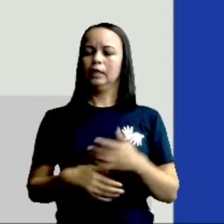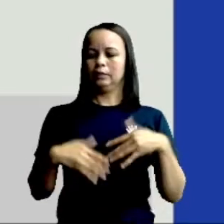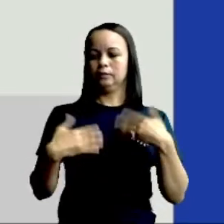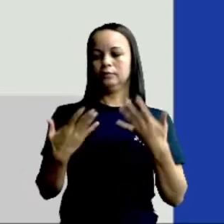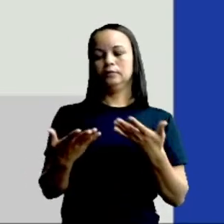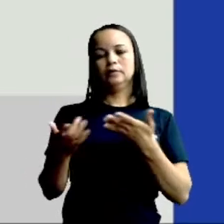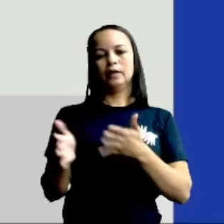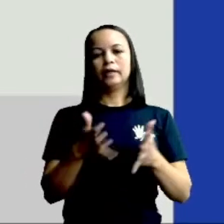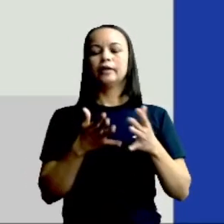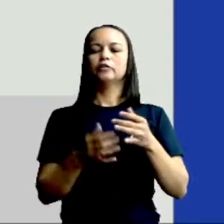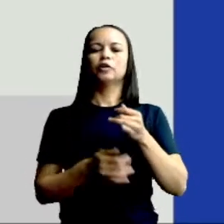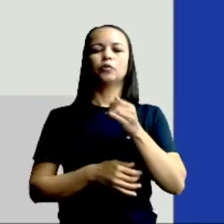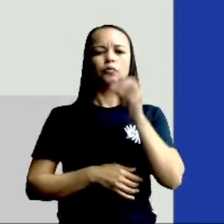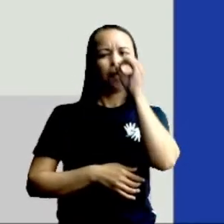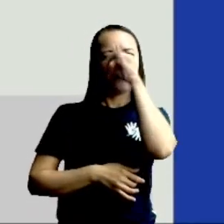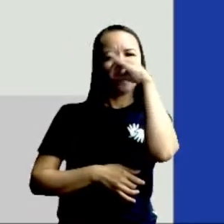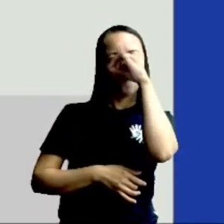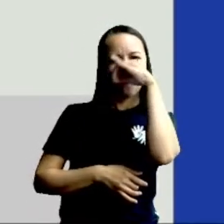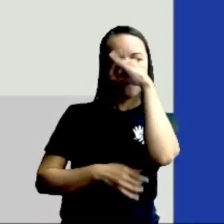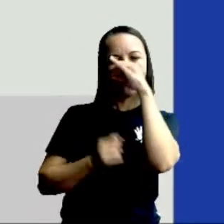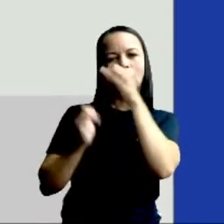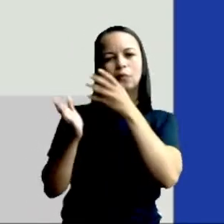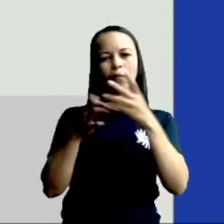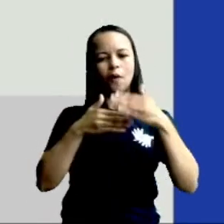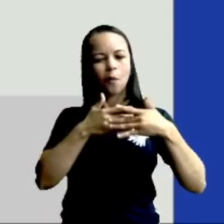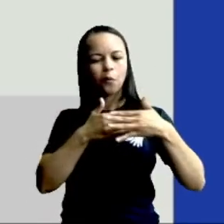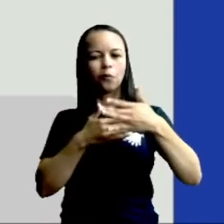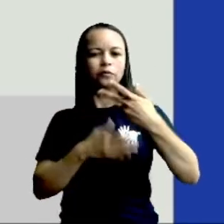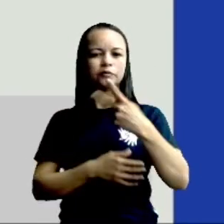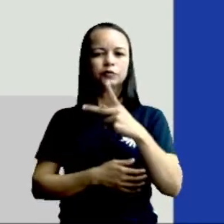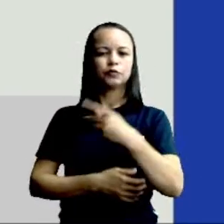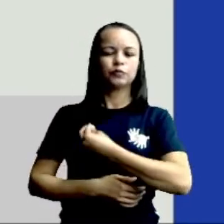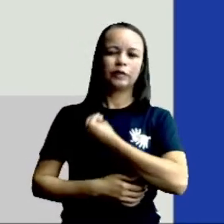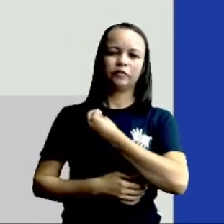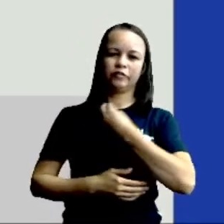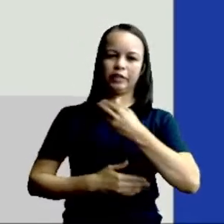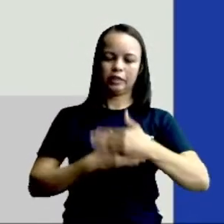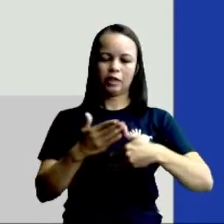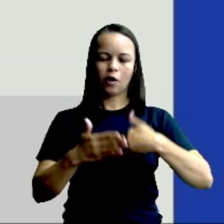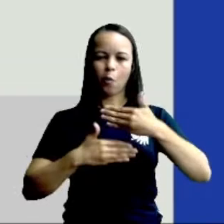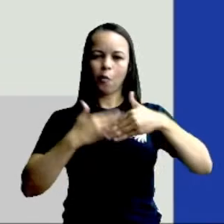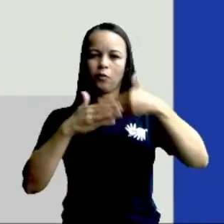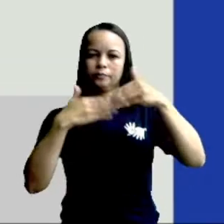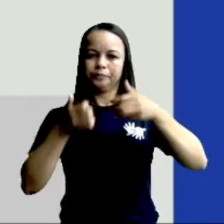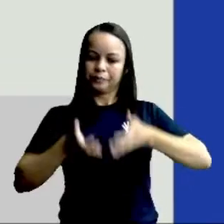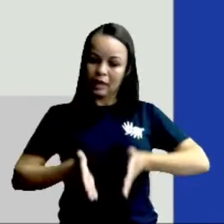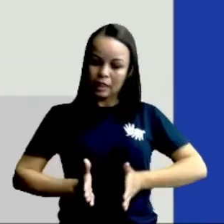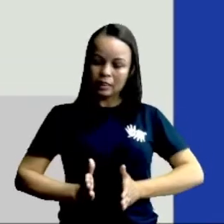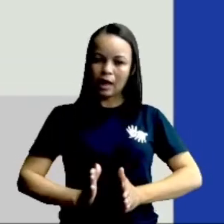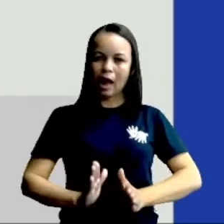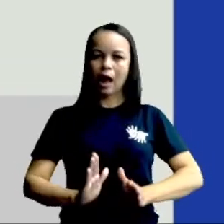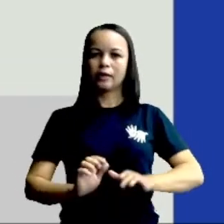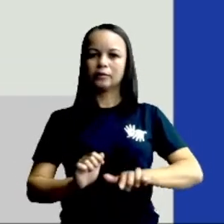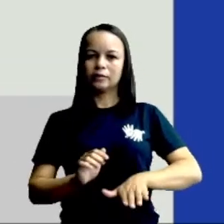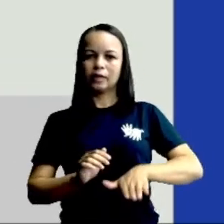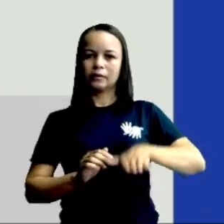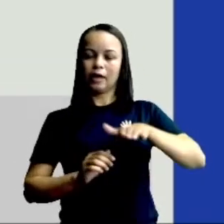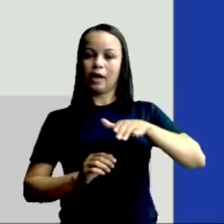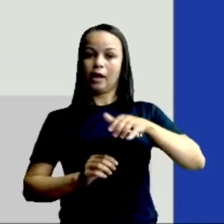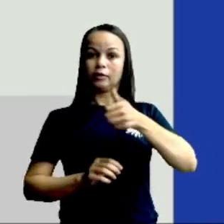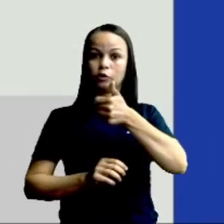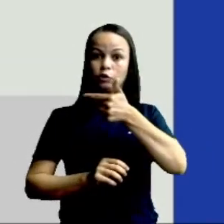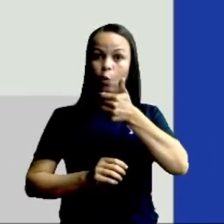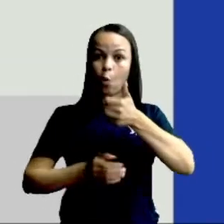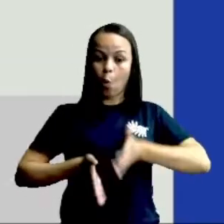questão do porquinho. Ao longo de sua vida, o porco pode se reproduzir. Nascem até 12